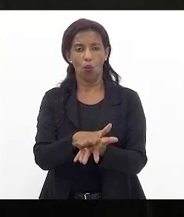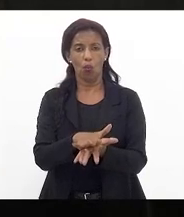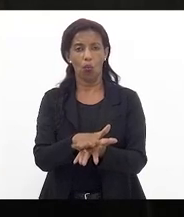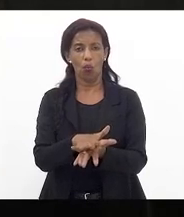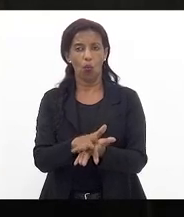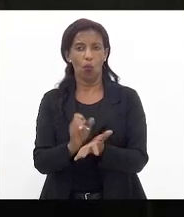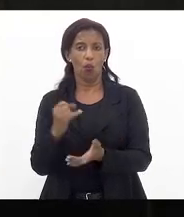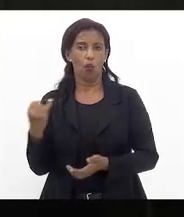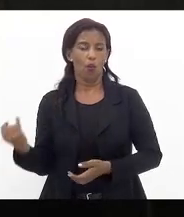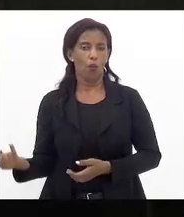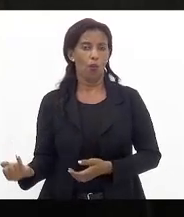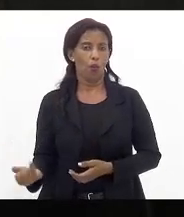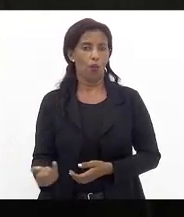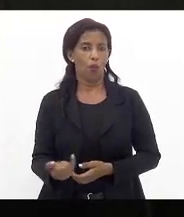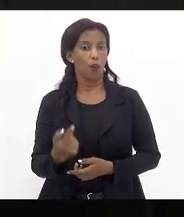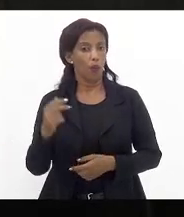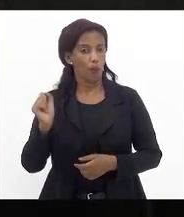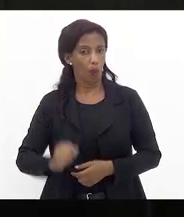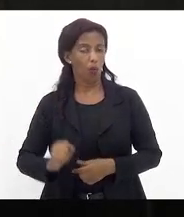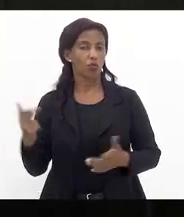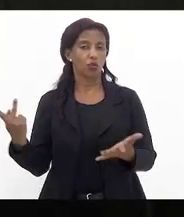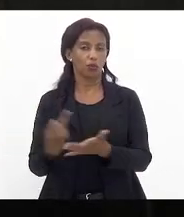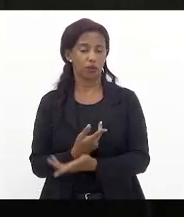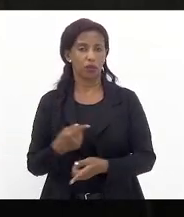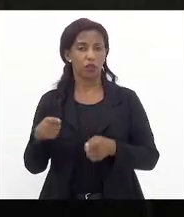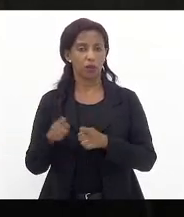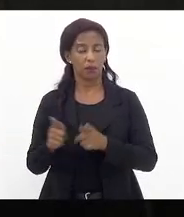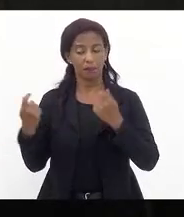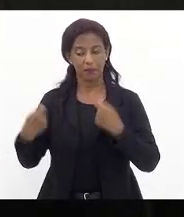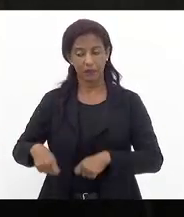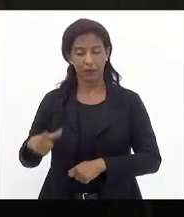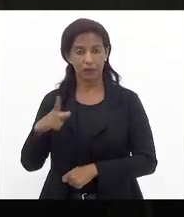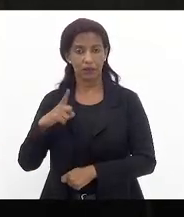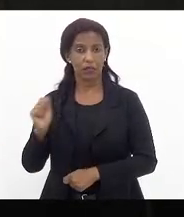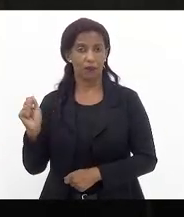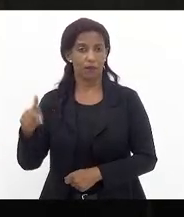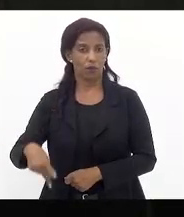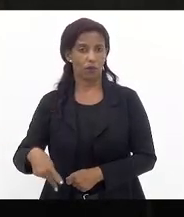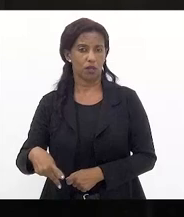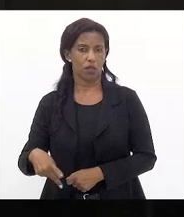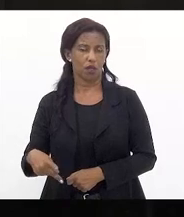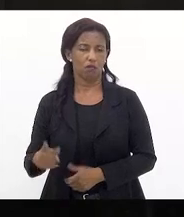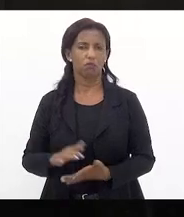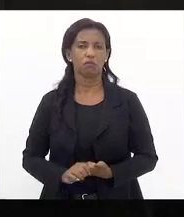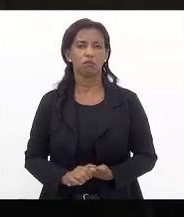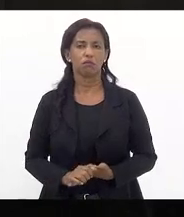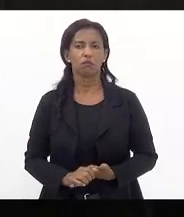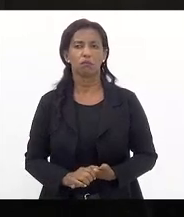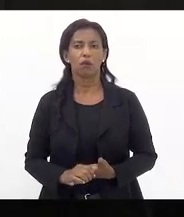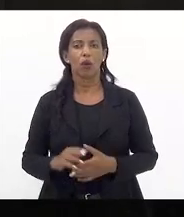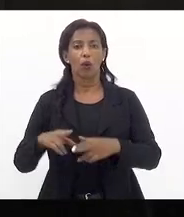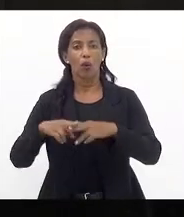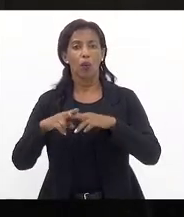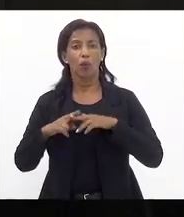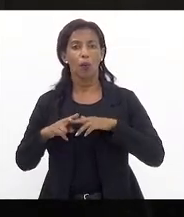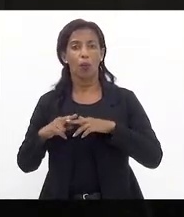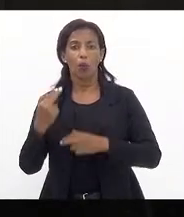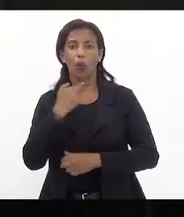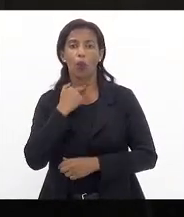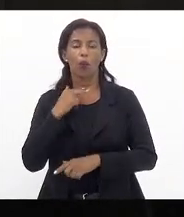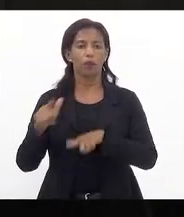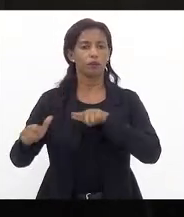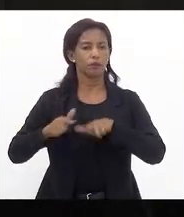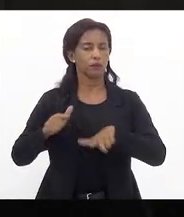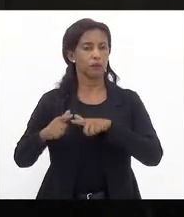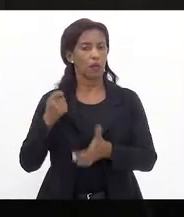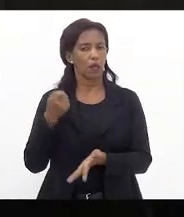e, portanto, esses servidores merecem a aposentadoria por invalidez, garantindo